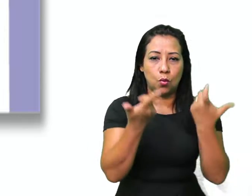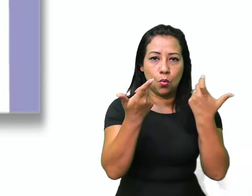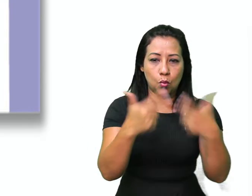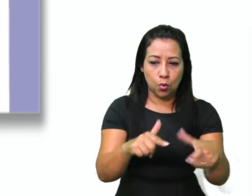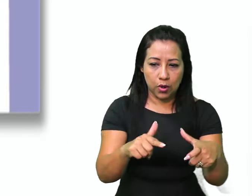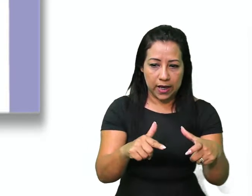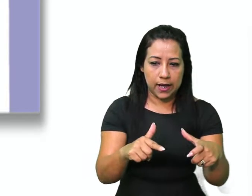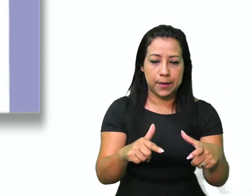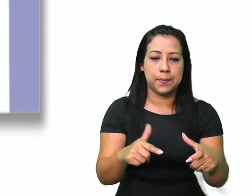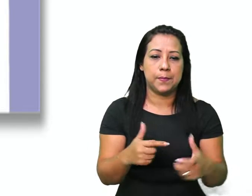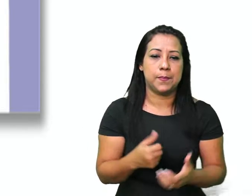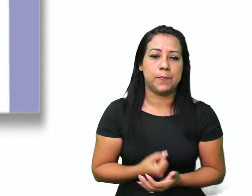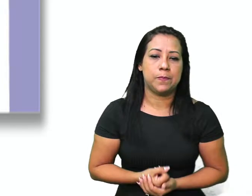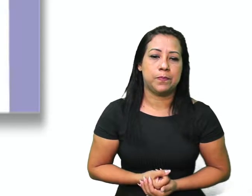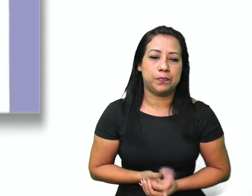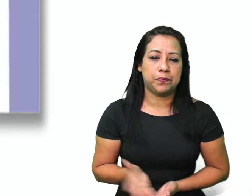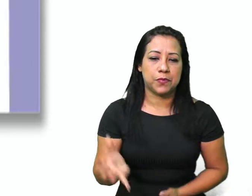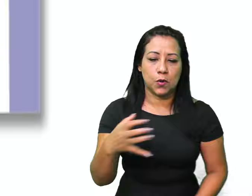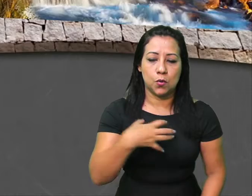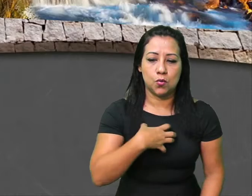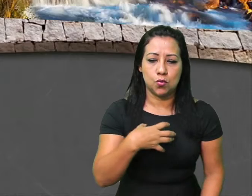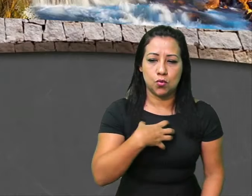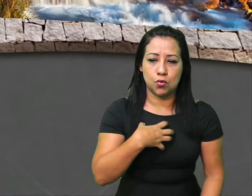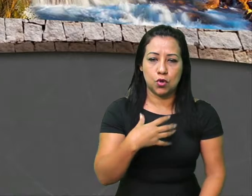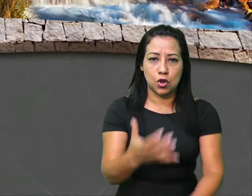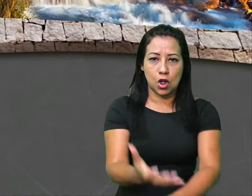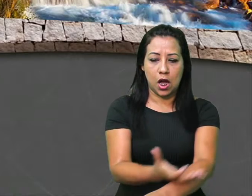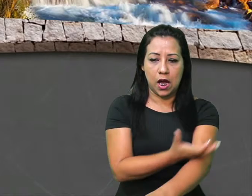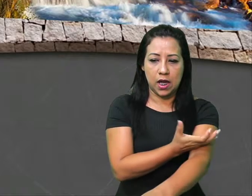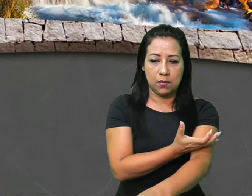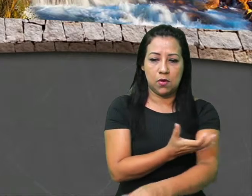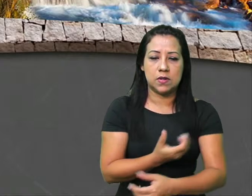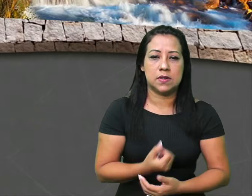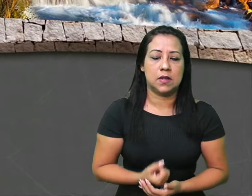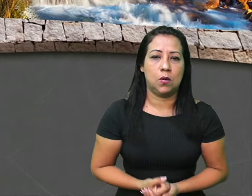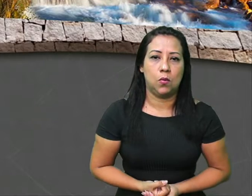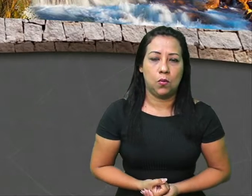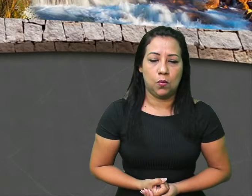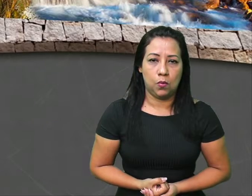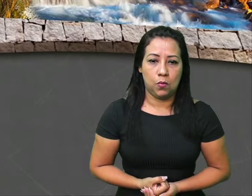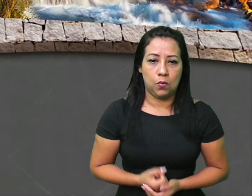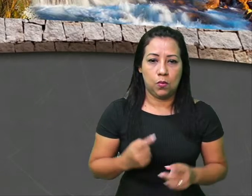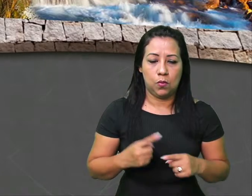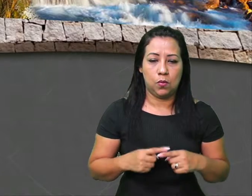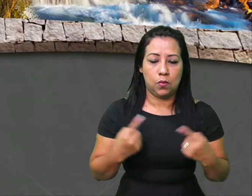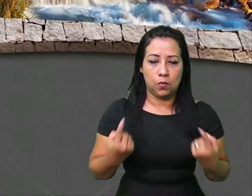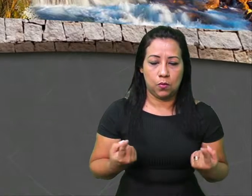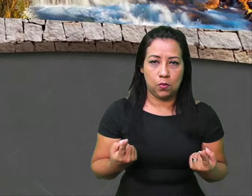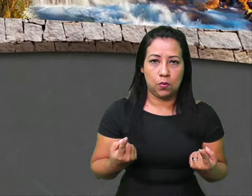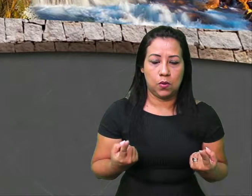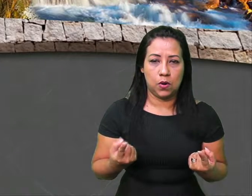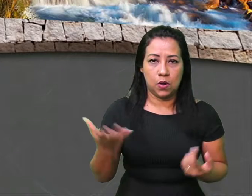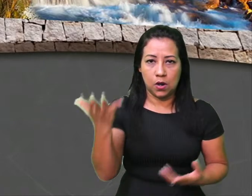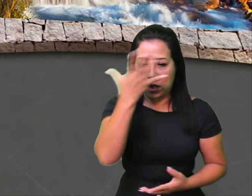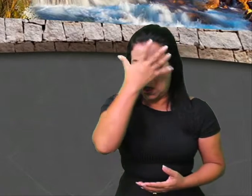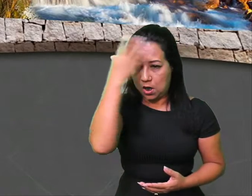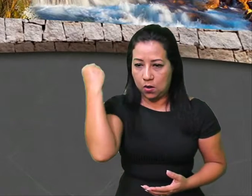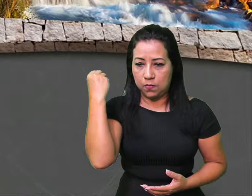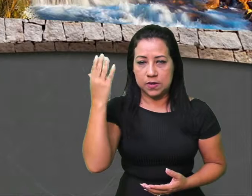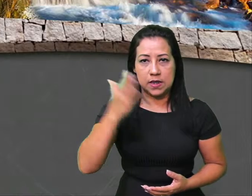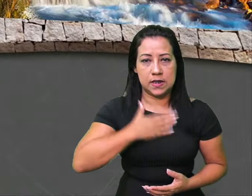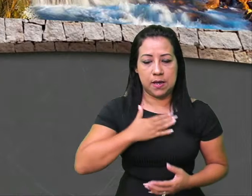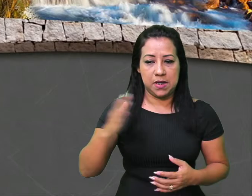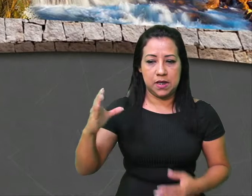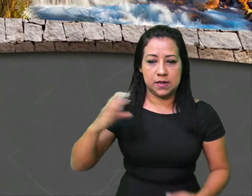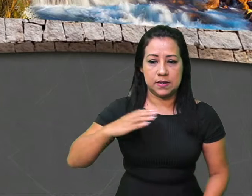emoção. Tá? Eu sou paraibano, portanto, eu não vou esquecer o meu local de origem, da minha cidadezinha pequenininha, lá dentro